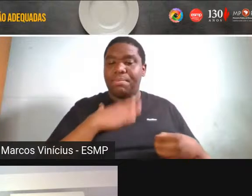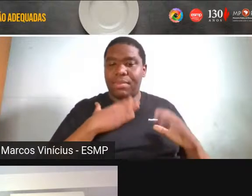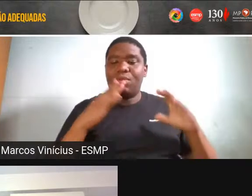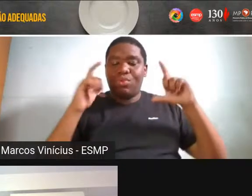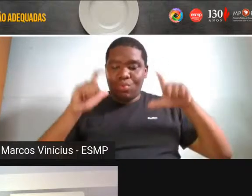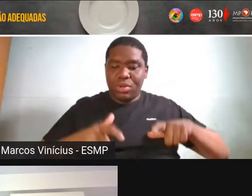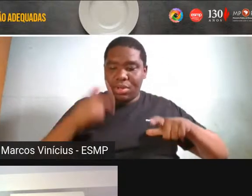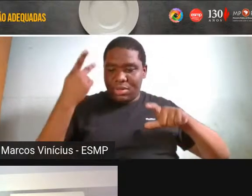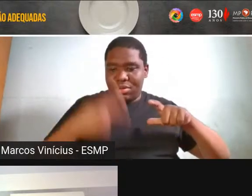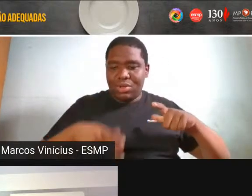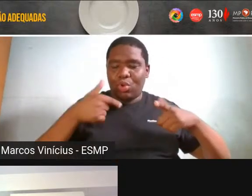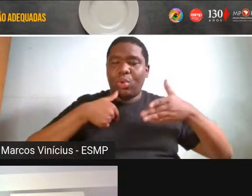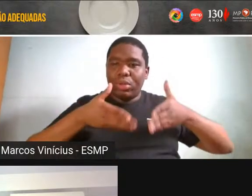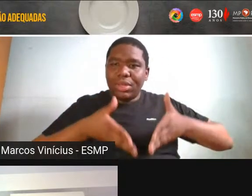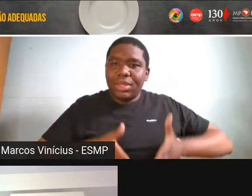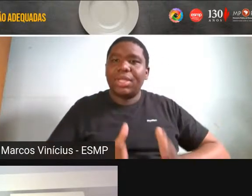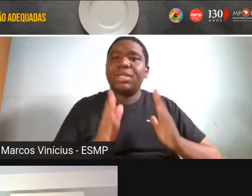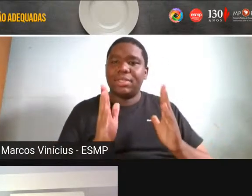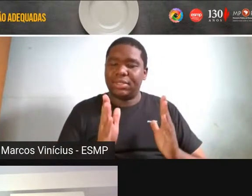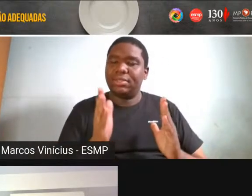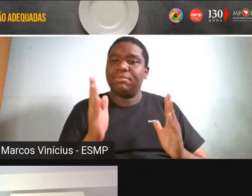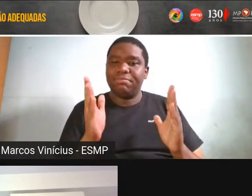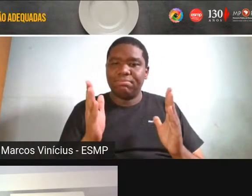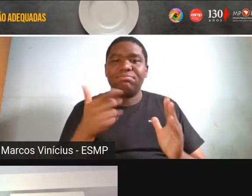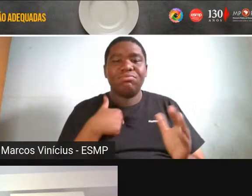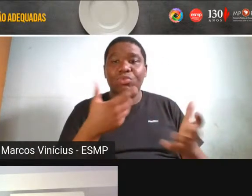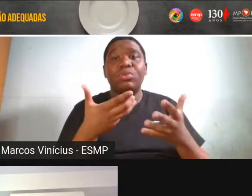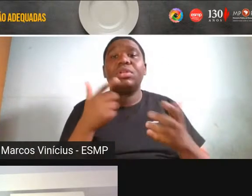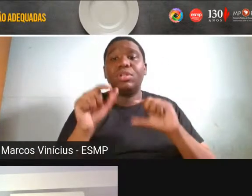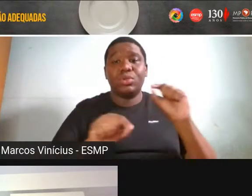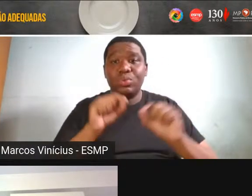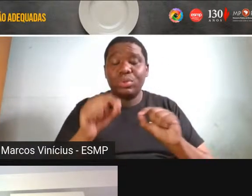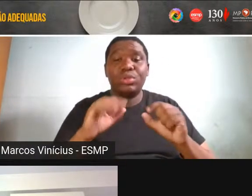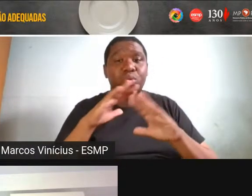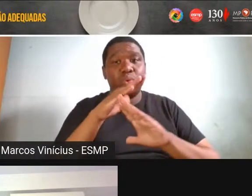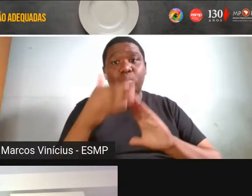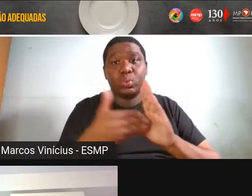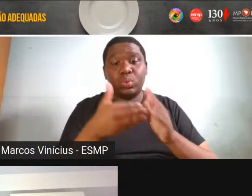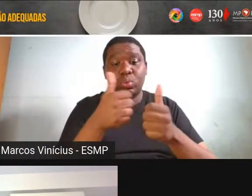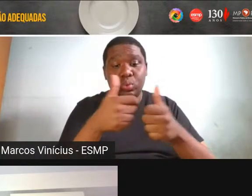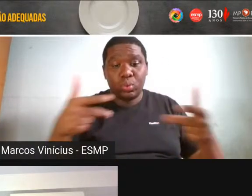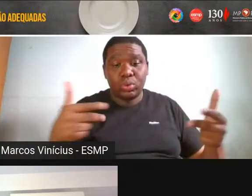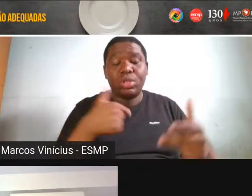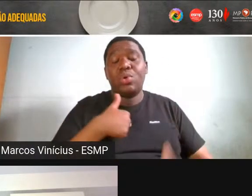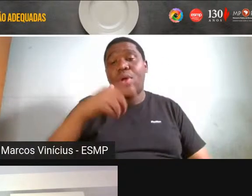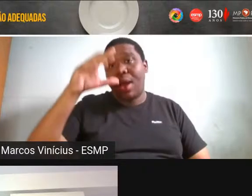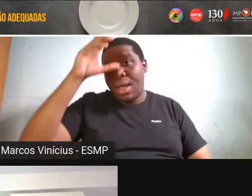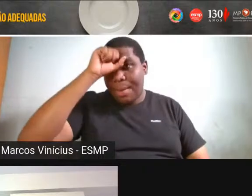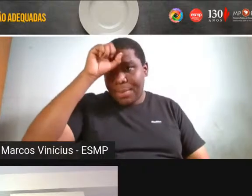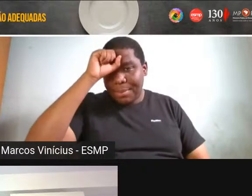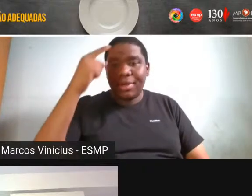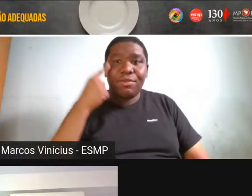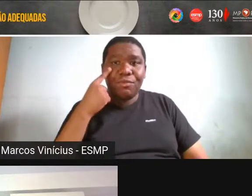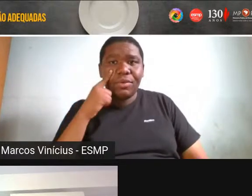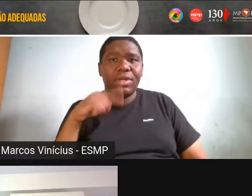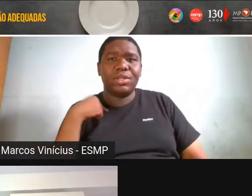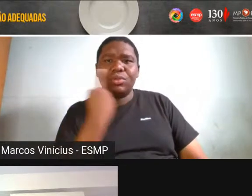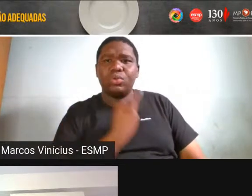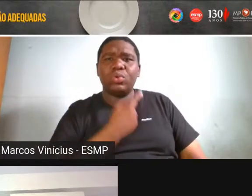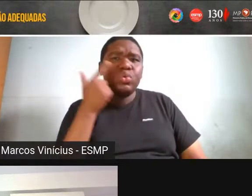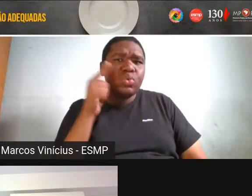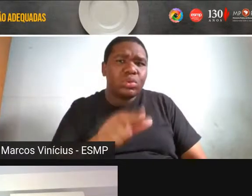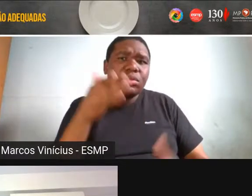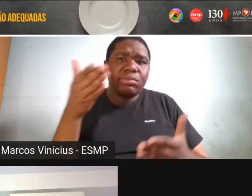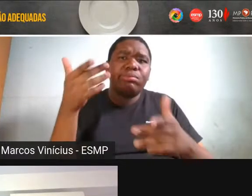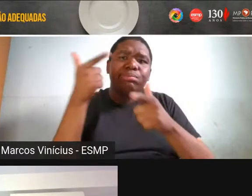quis trazer a contribuição de tudo que eu aprendi, para ver se a gente consegue resolver esse problema. Então,